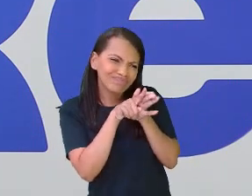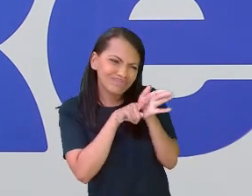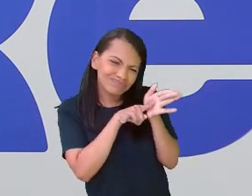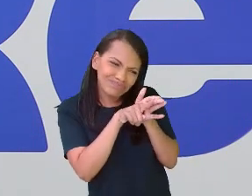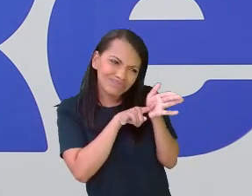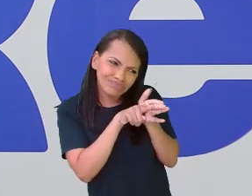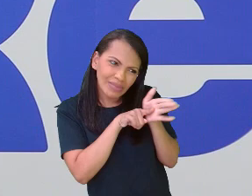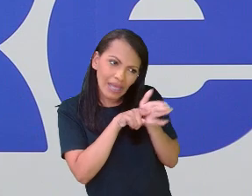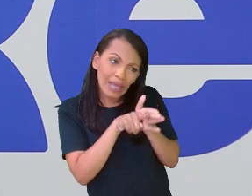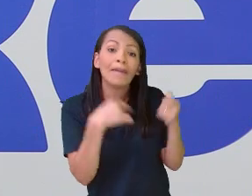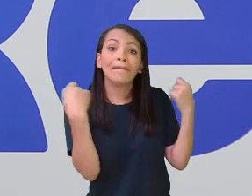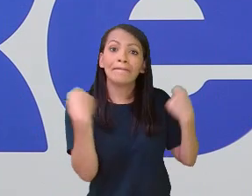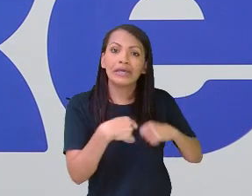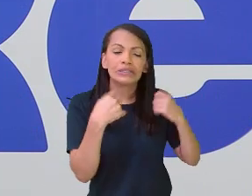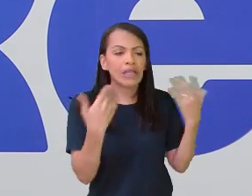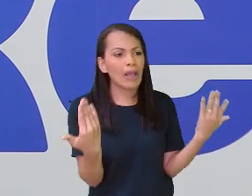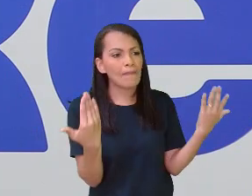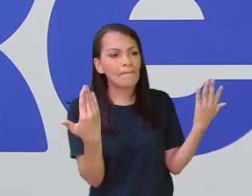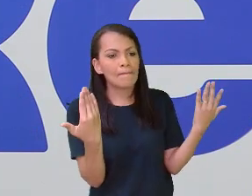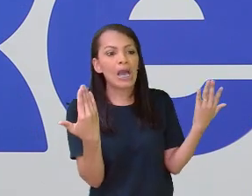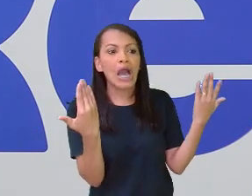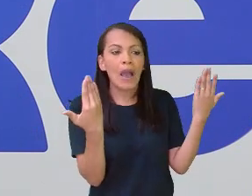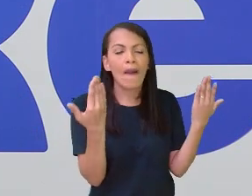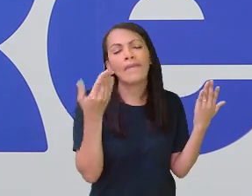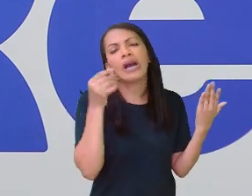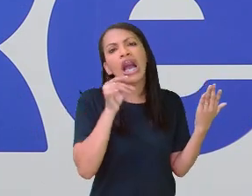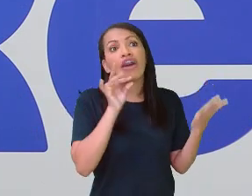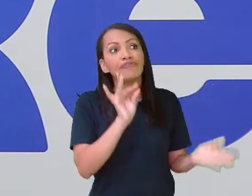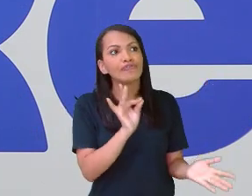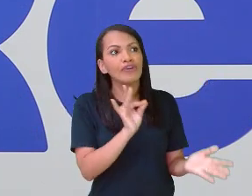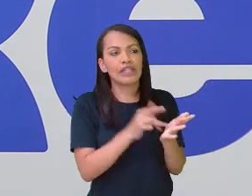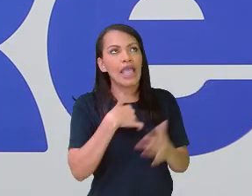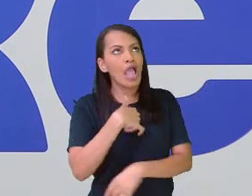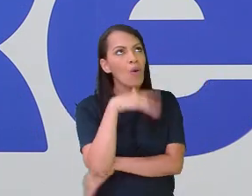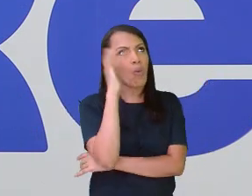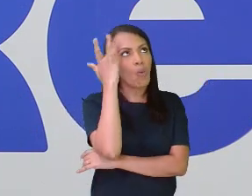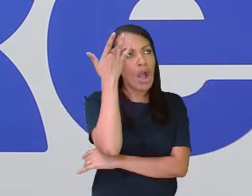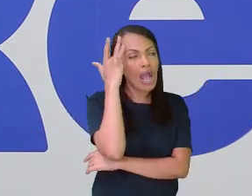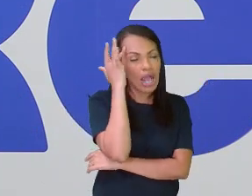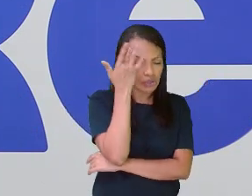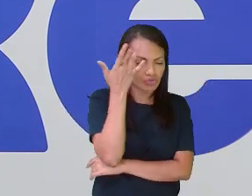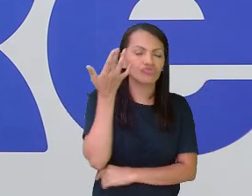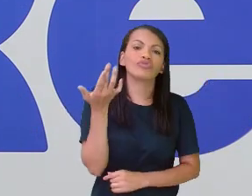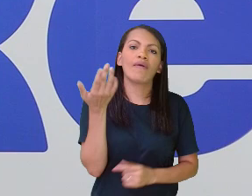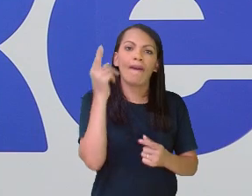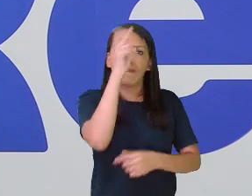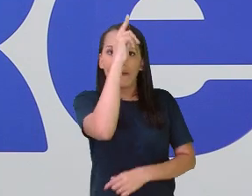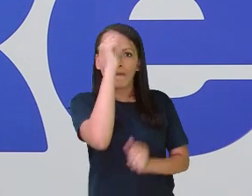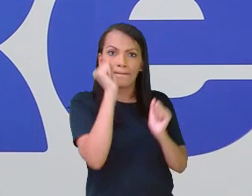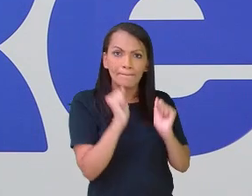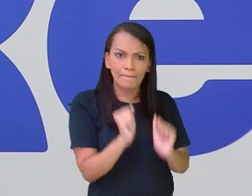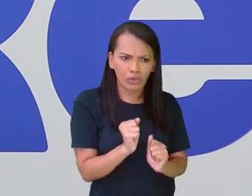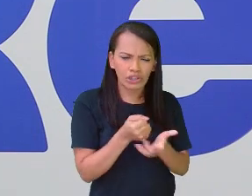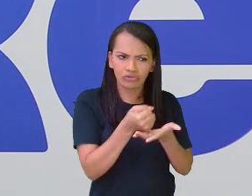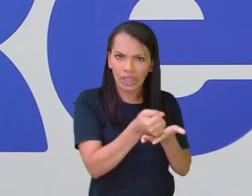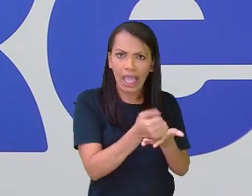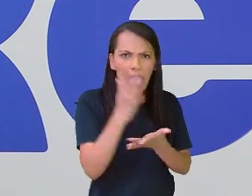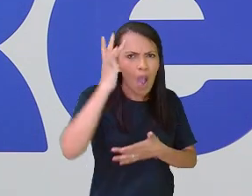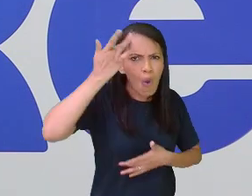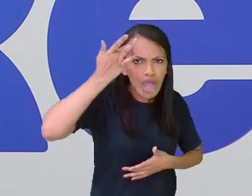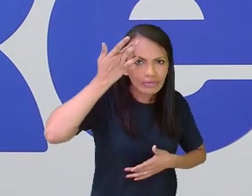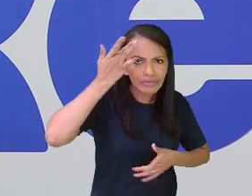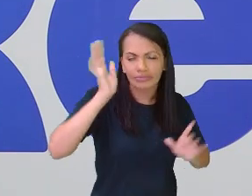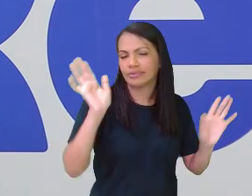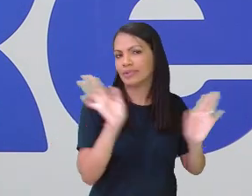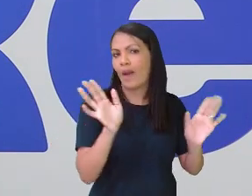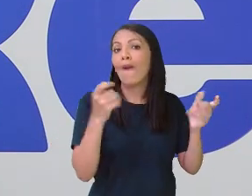uma comprovação, não é só o achismo. Ah, eu acho que a barata pode ajudar. Ah, eu acho que a barata é danosa. Ele faz uma